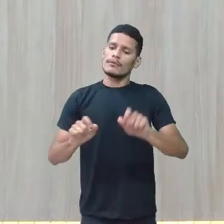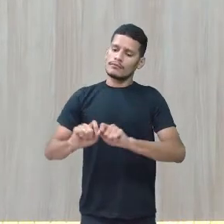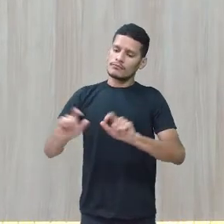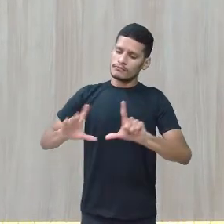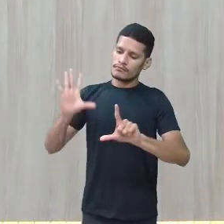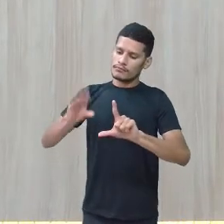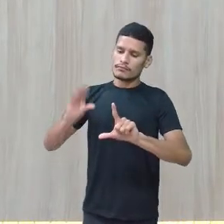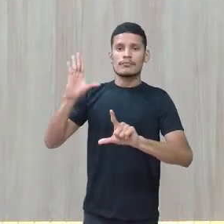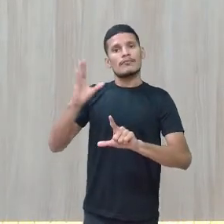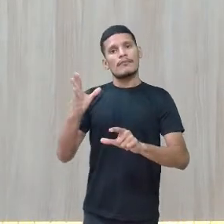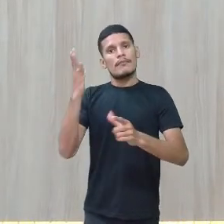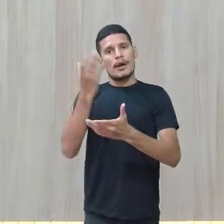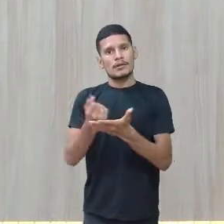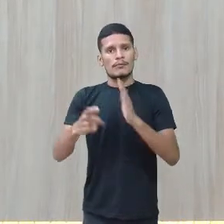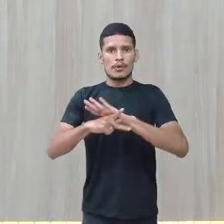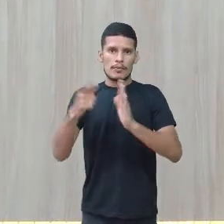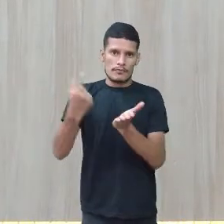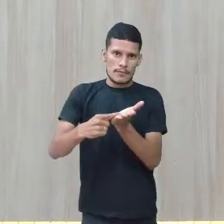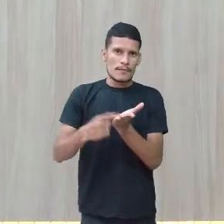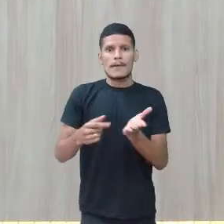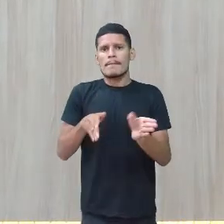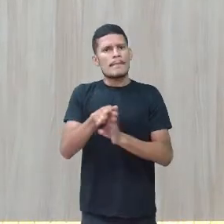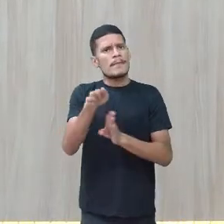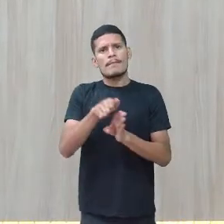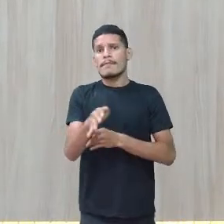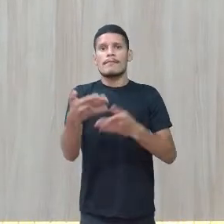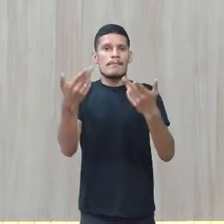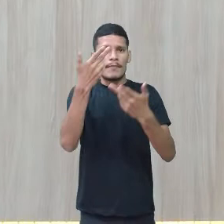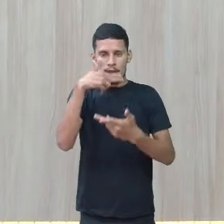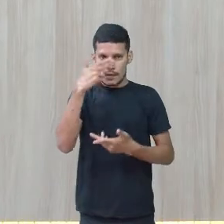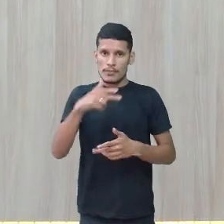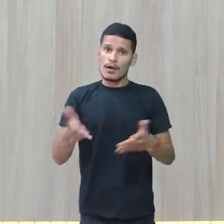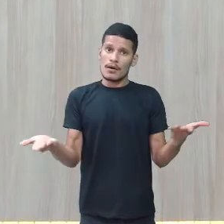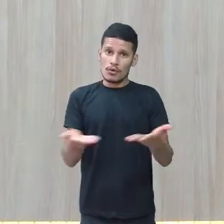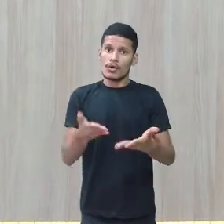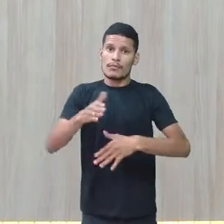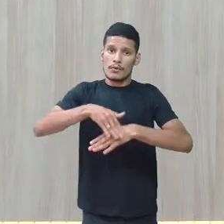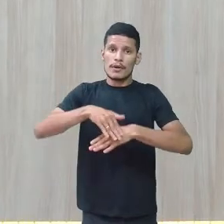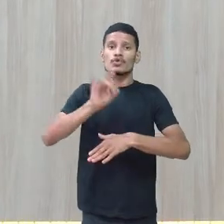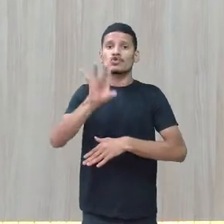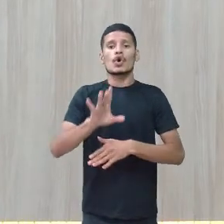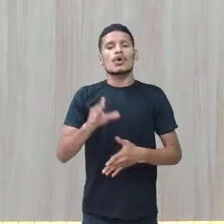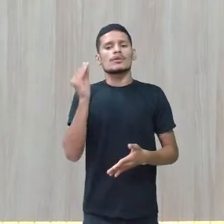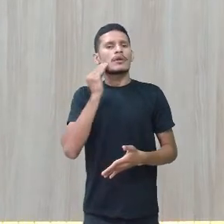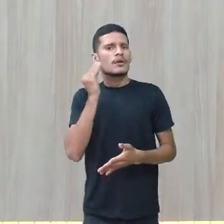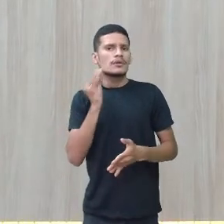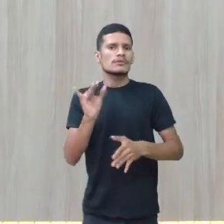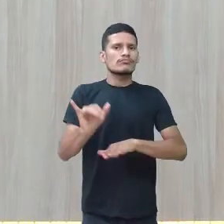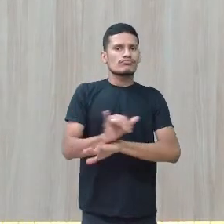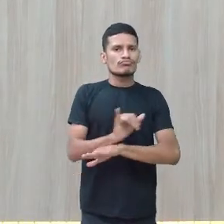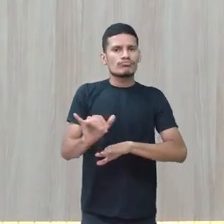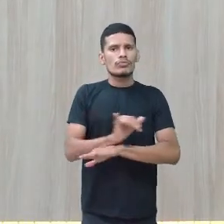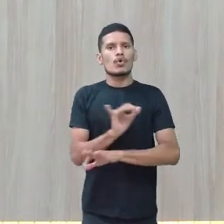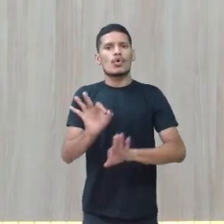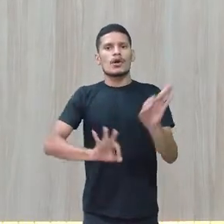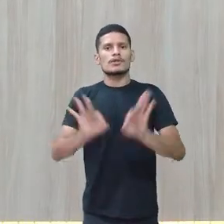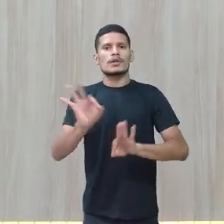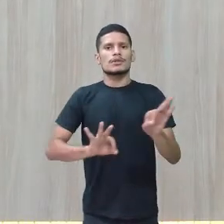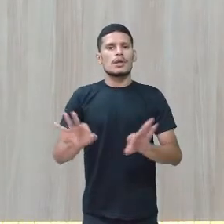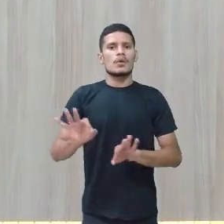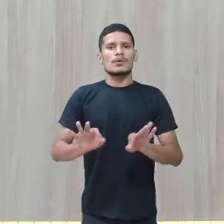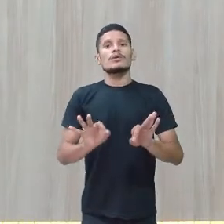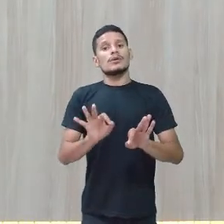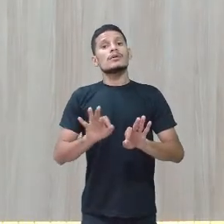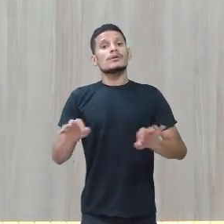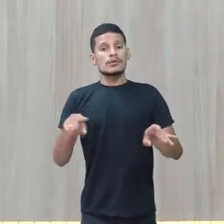do aplicativo, as mesmas recomendações, tá, gente? Esse momento está sendo de teste, de ajuste, para que a nossa interação ela